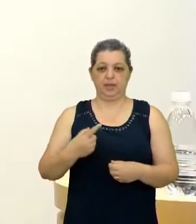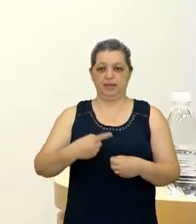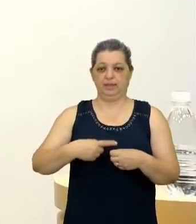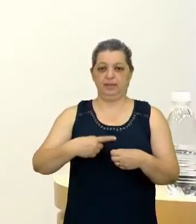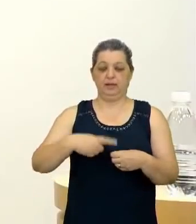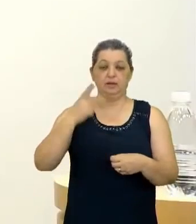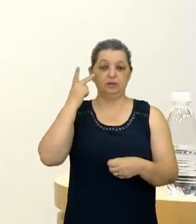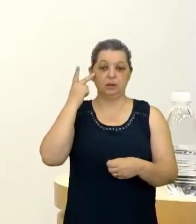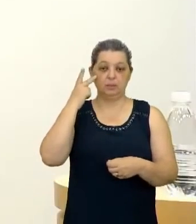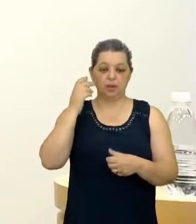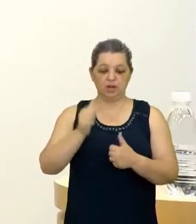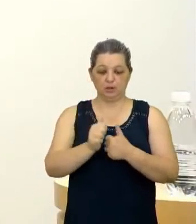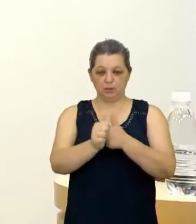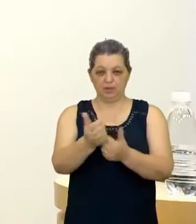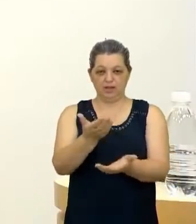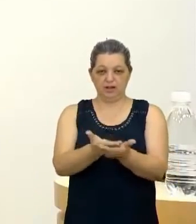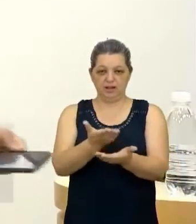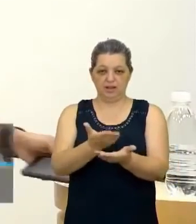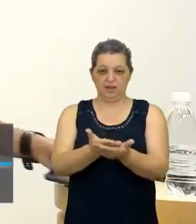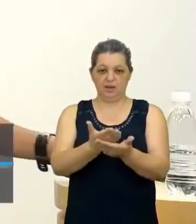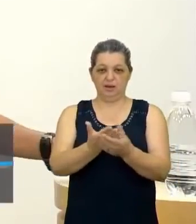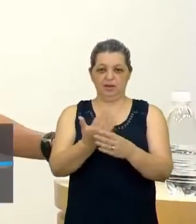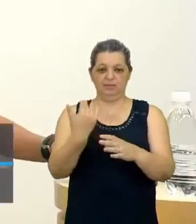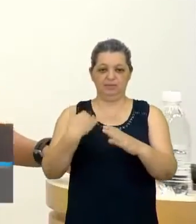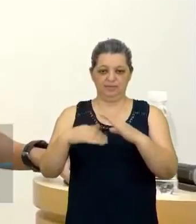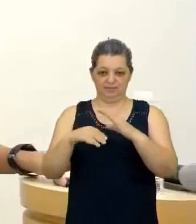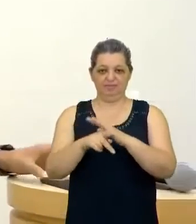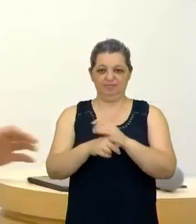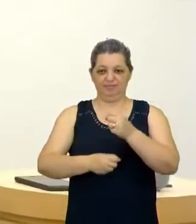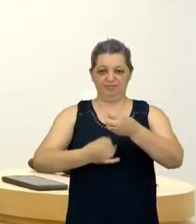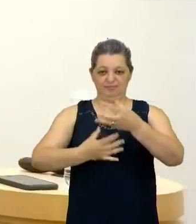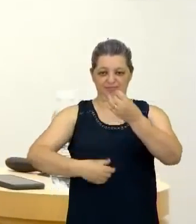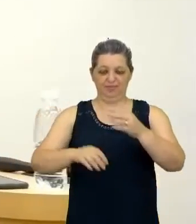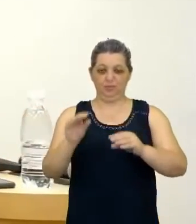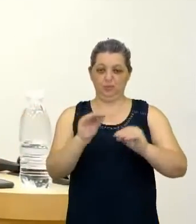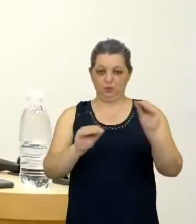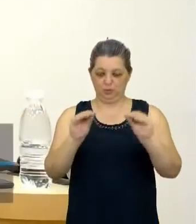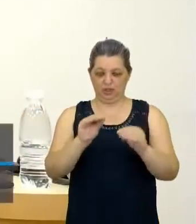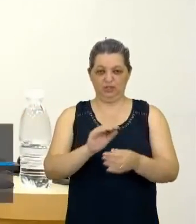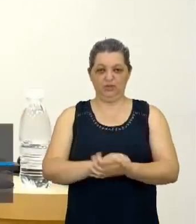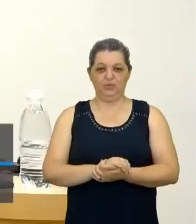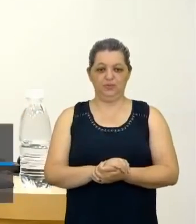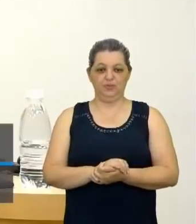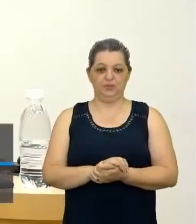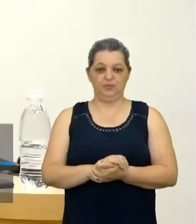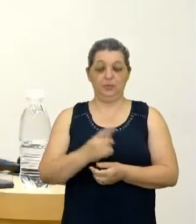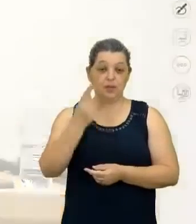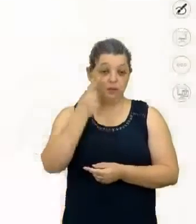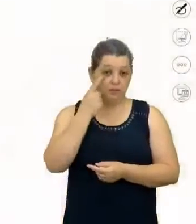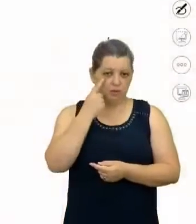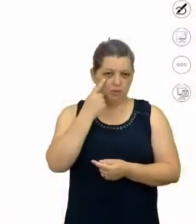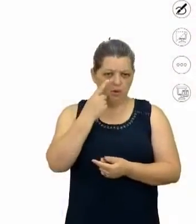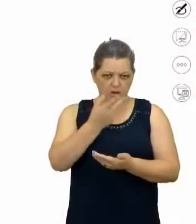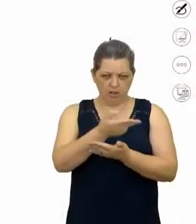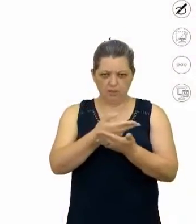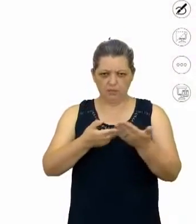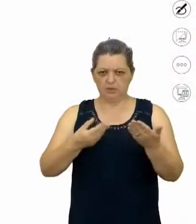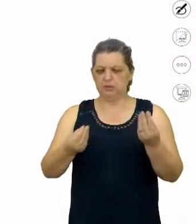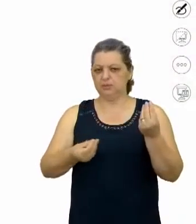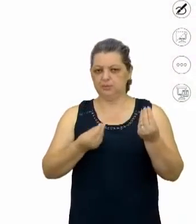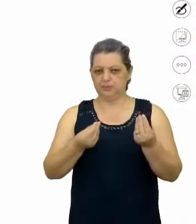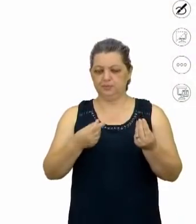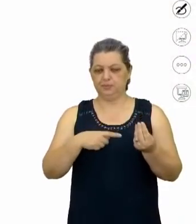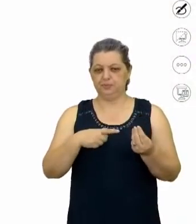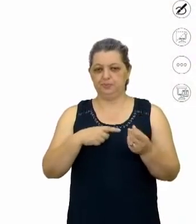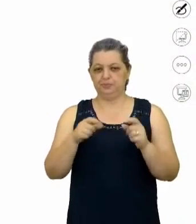está acompanhando a nossa aula, mandou mensagem aqui no Instagram. Muito obrigada, um beijo, Heloísa. Então, vamos olhar aqui para o desenho, ó. O que a gente tem?